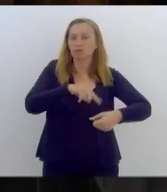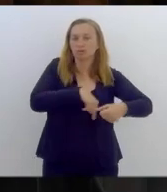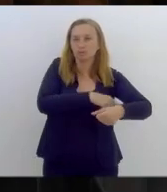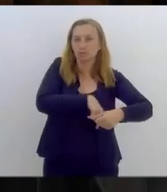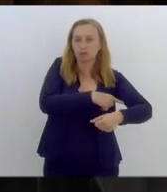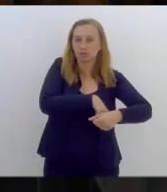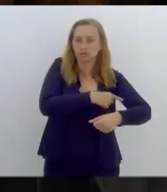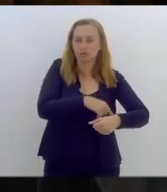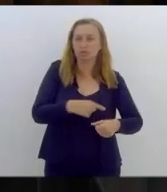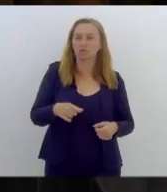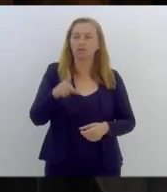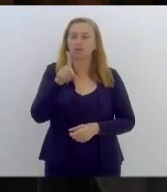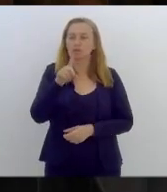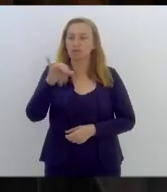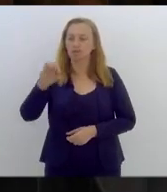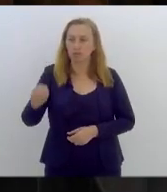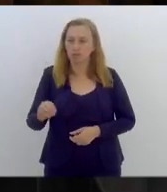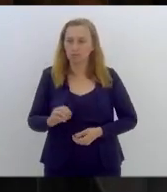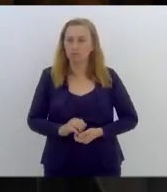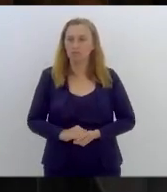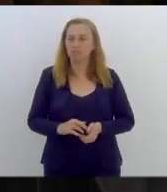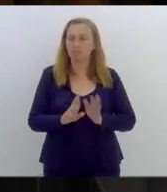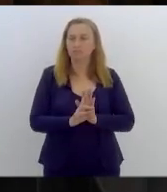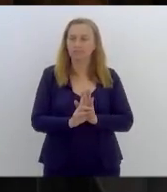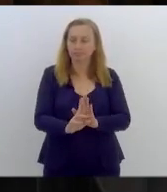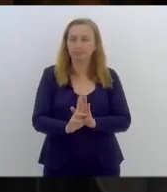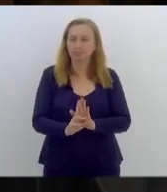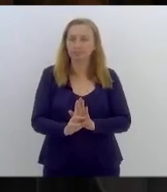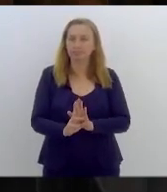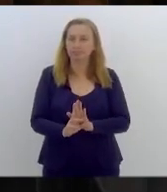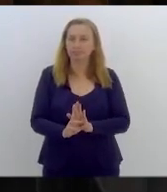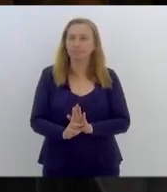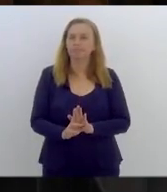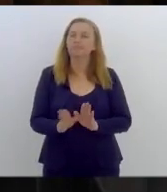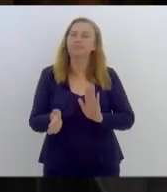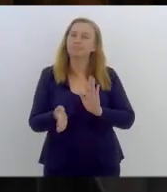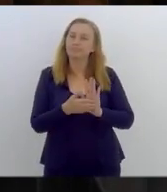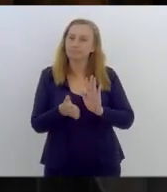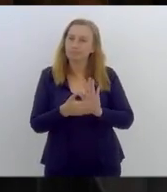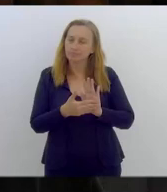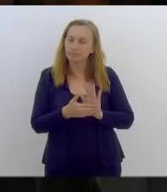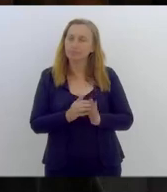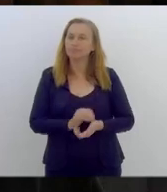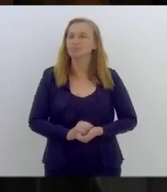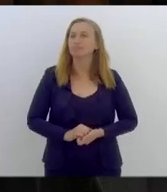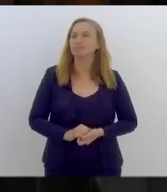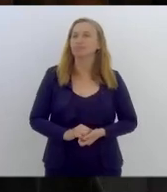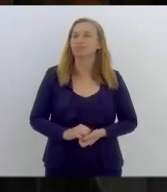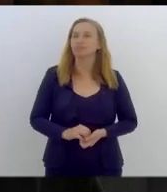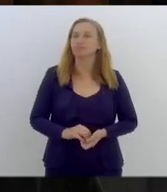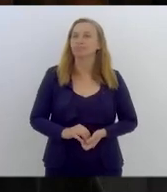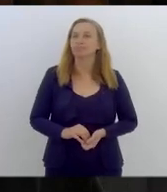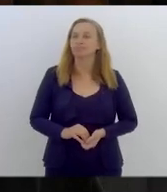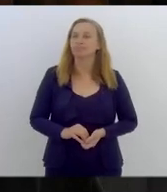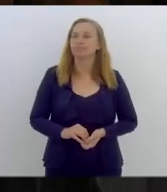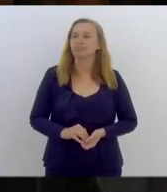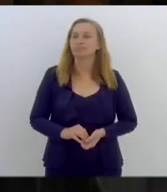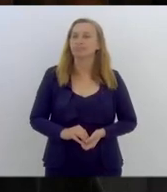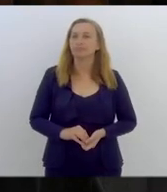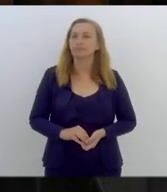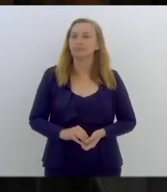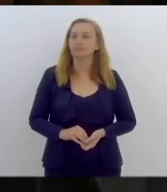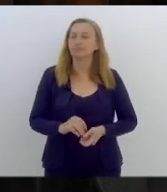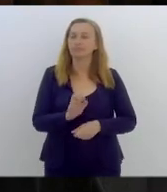e o diesel isso representa dizer que nessa proposta os estados